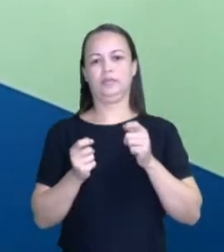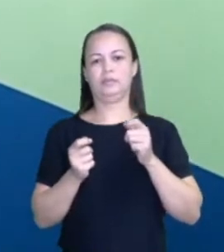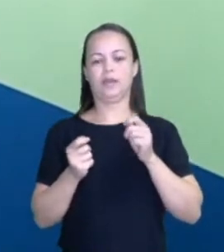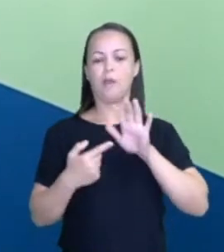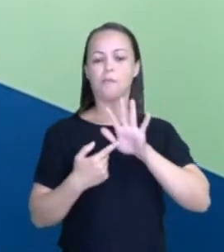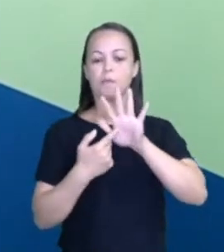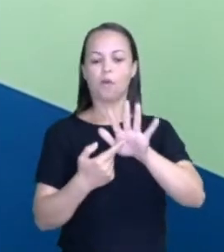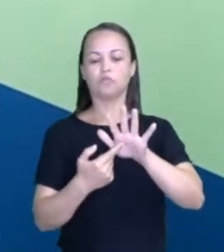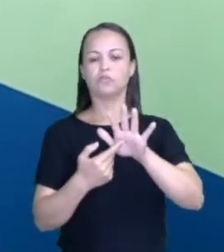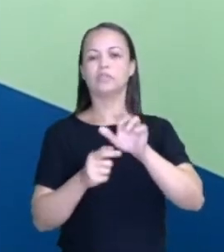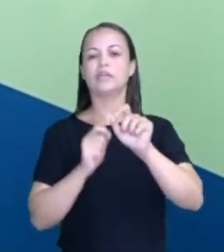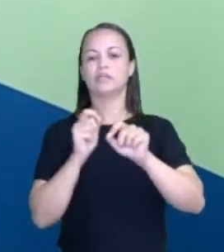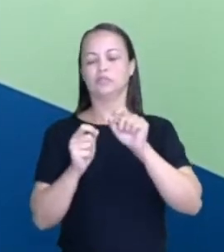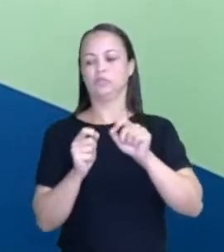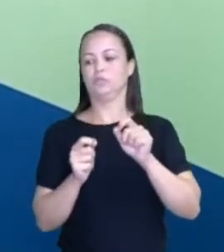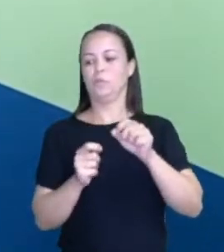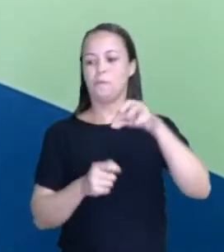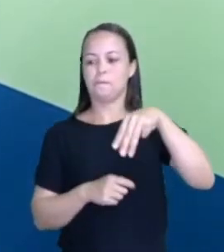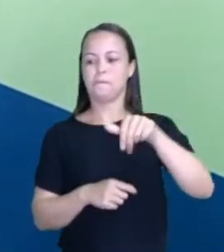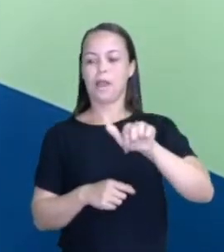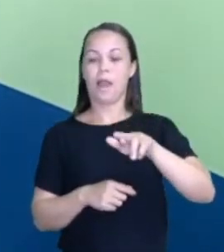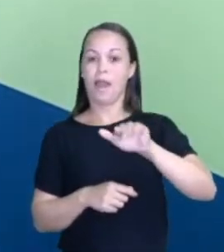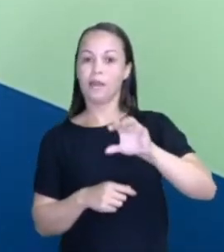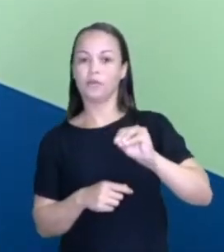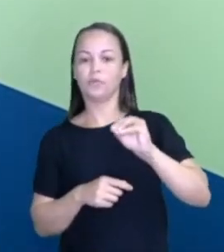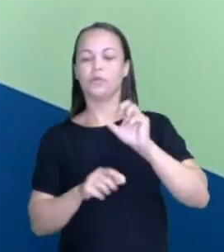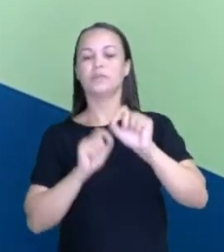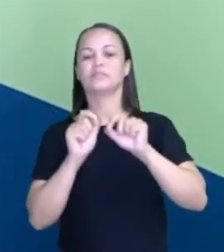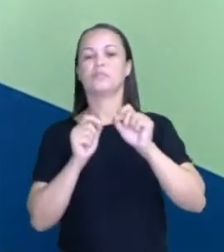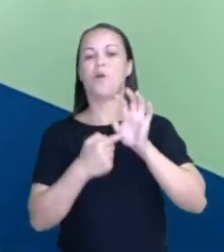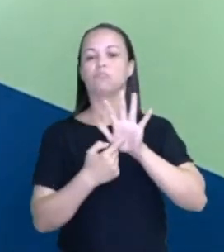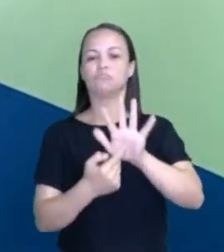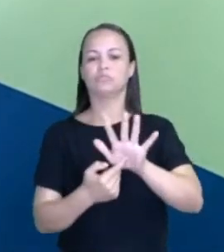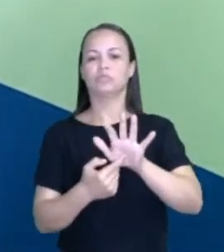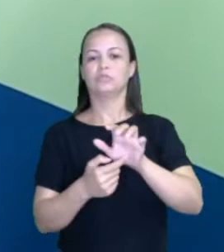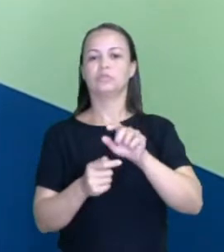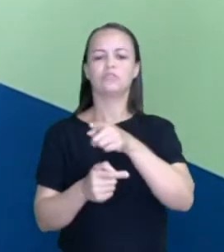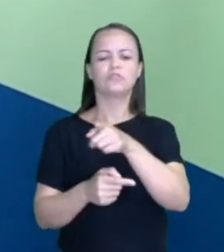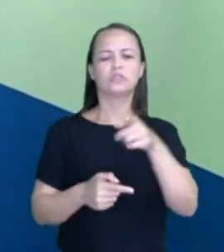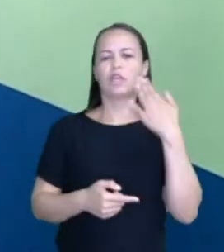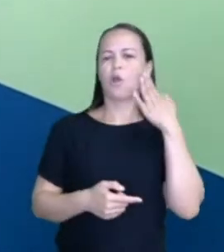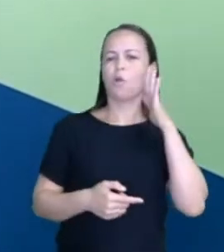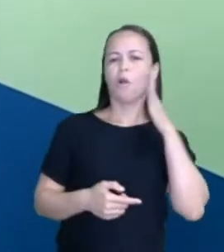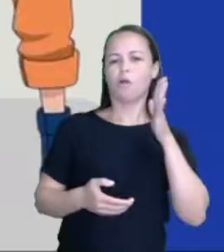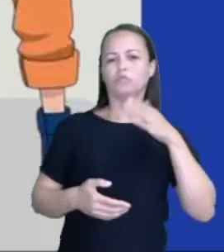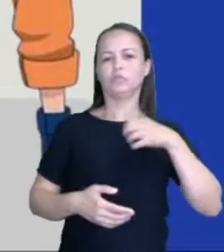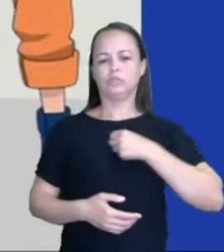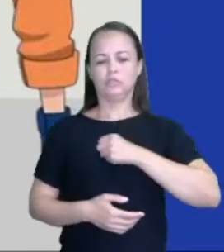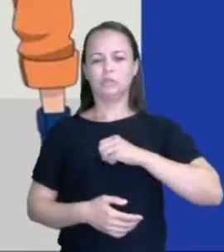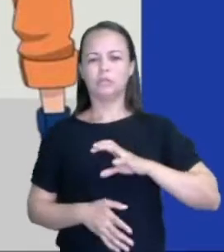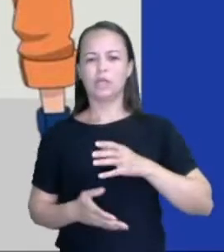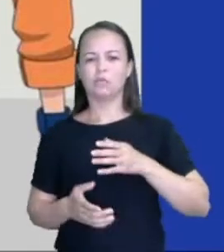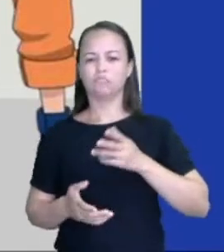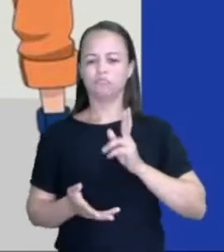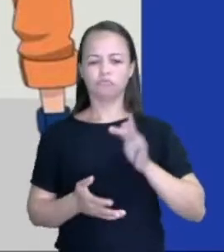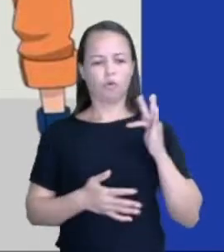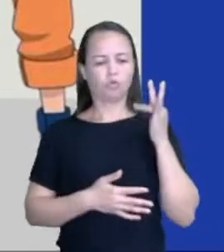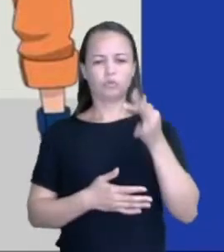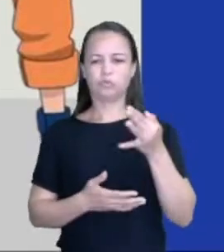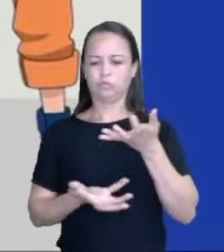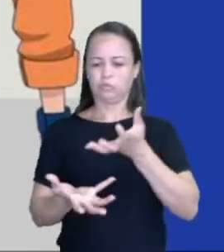uma frasezinha bem bacana, tá certo? Ó, se você não gosta do seu destino, não aceite. Ou